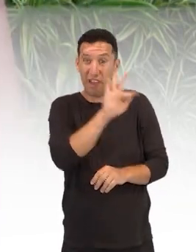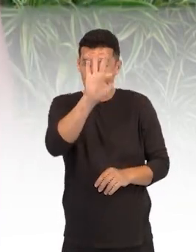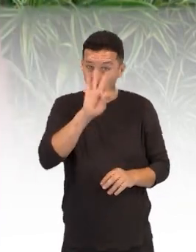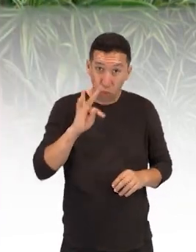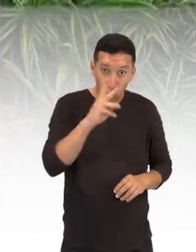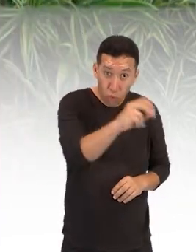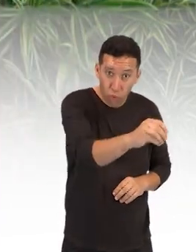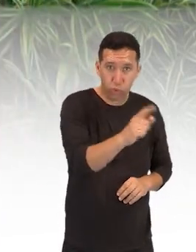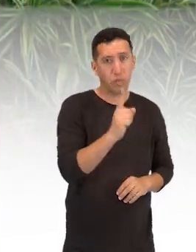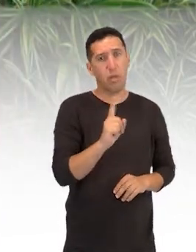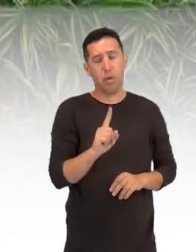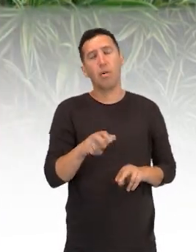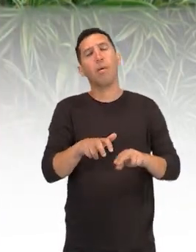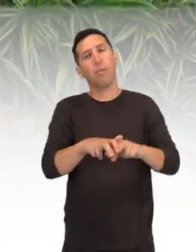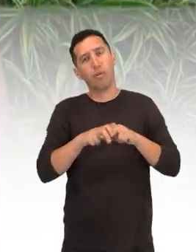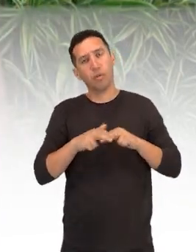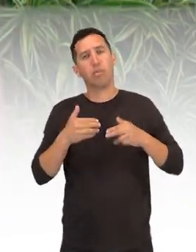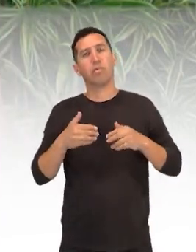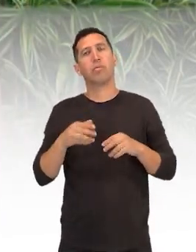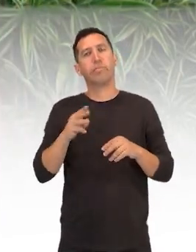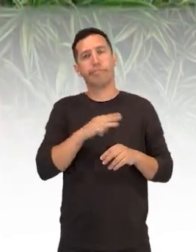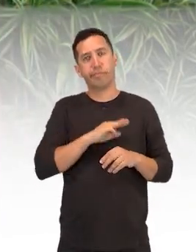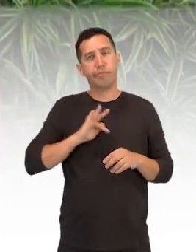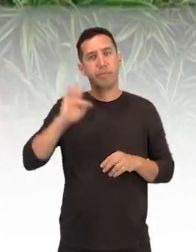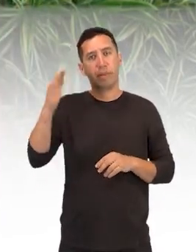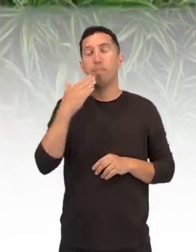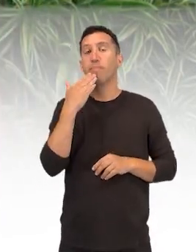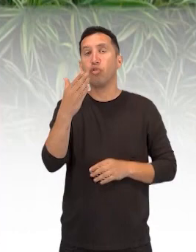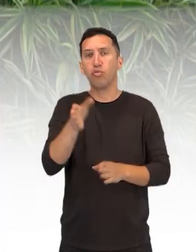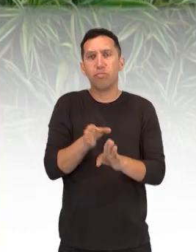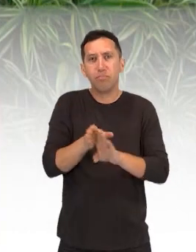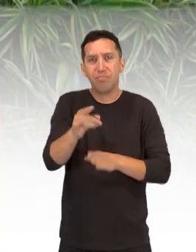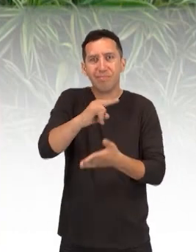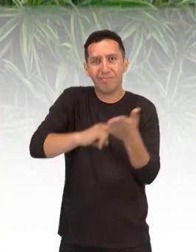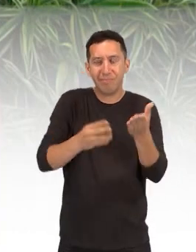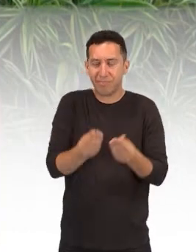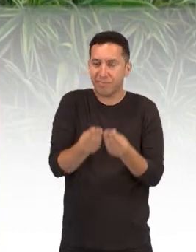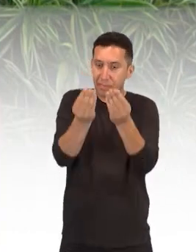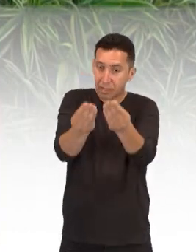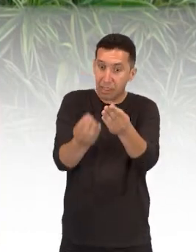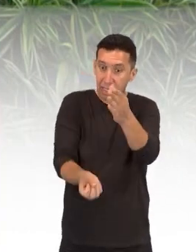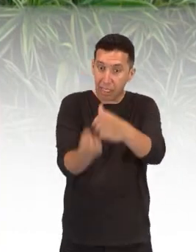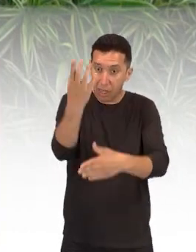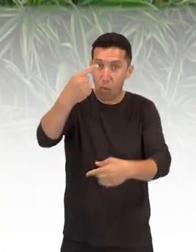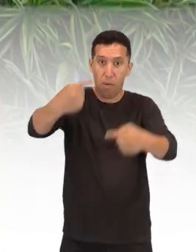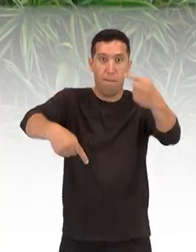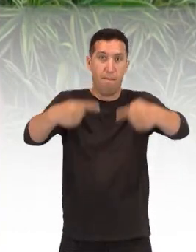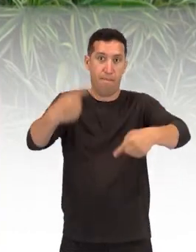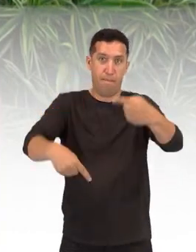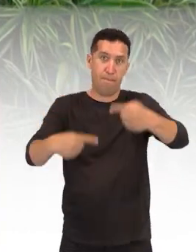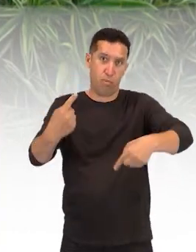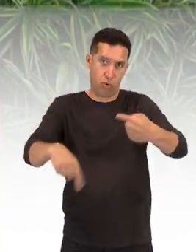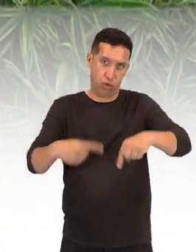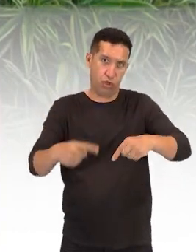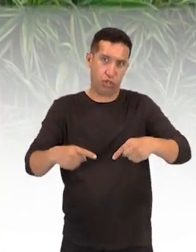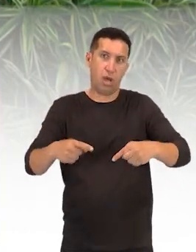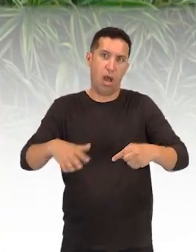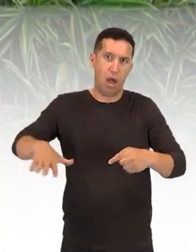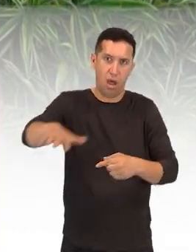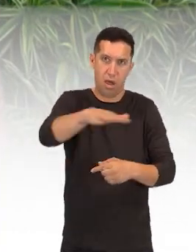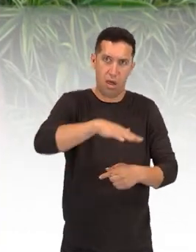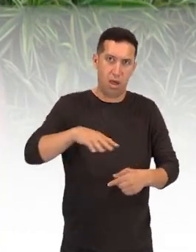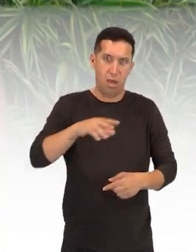institutos federais. Em razão disso, o Ministério Público Federal acabou expedindo uma recomendação para que fosse criada uma política pública,